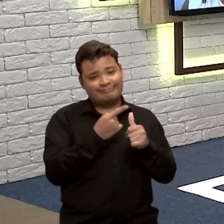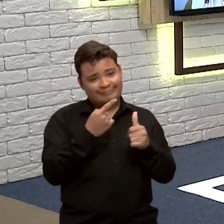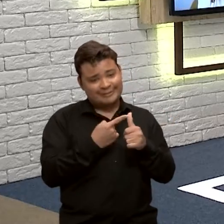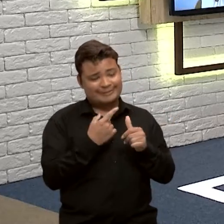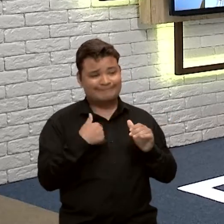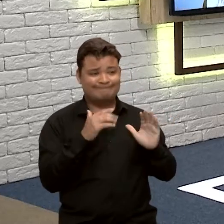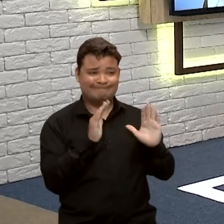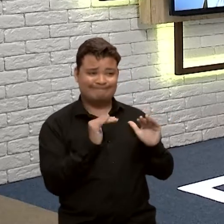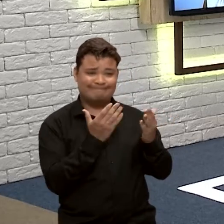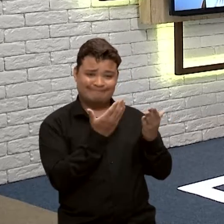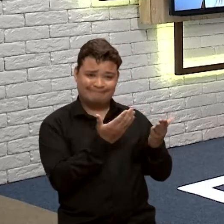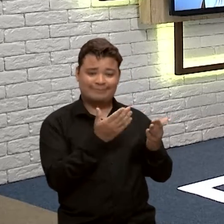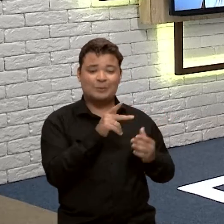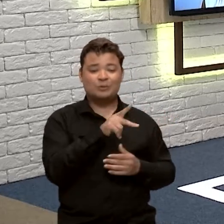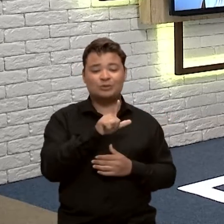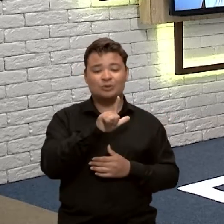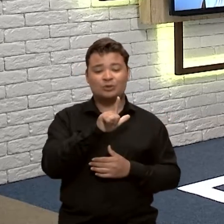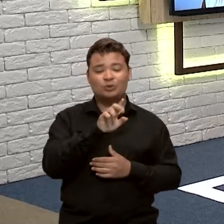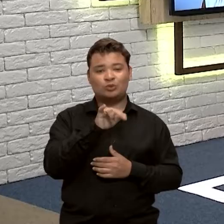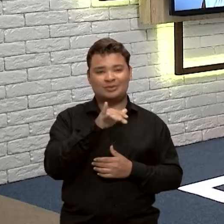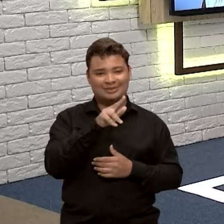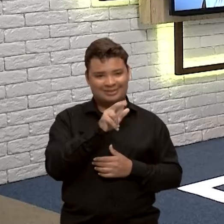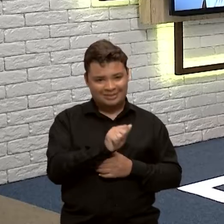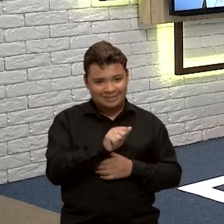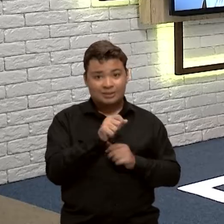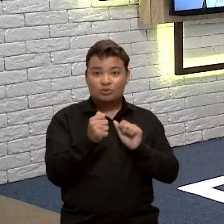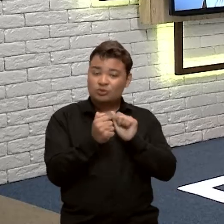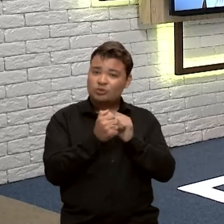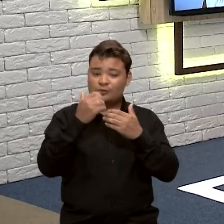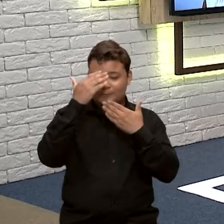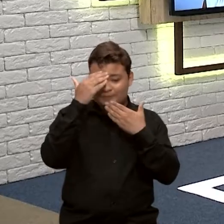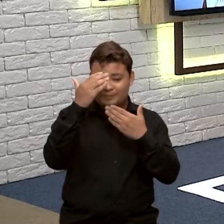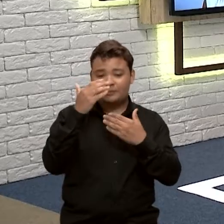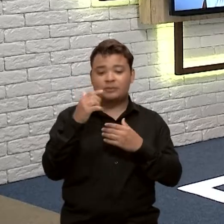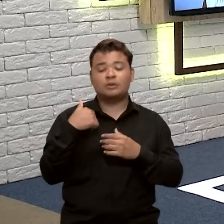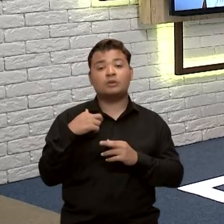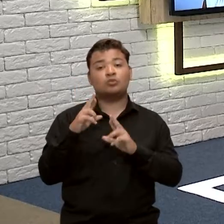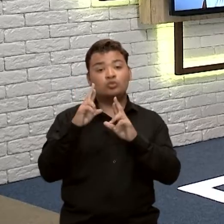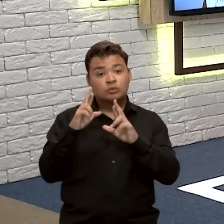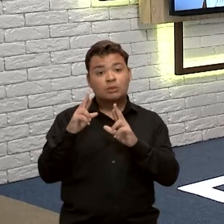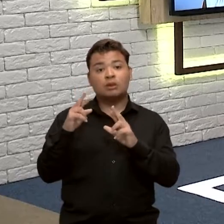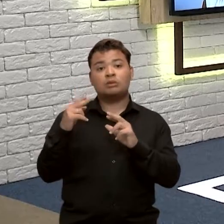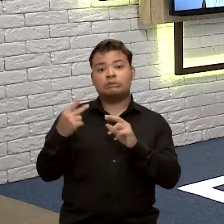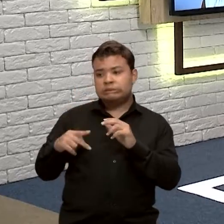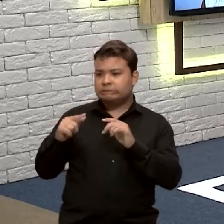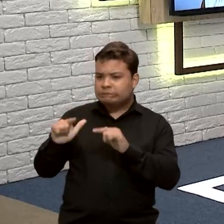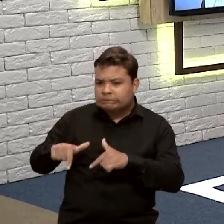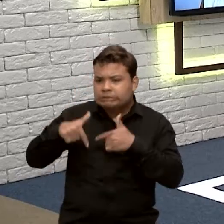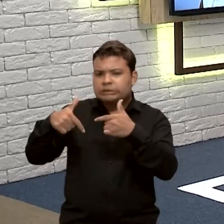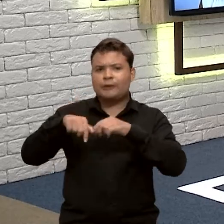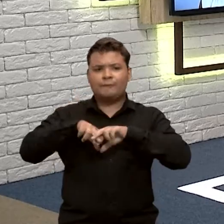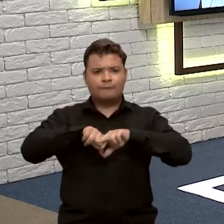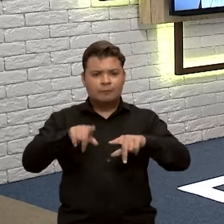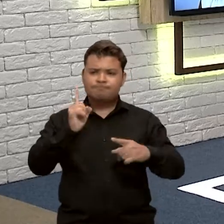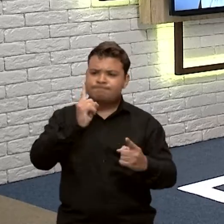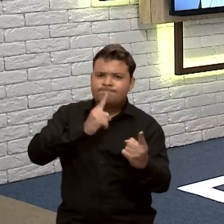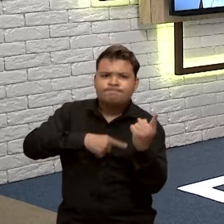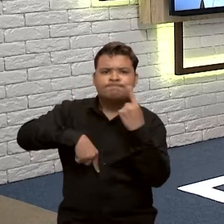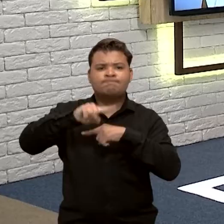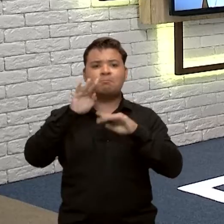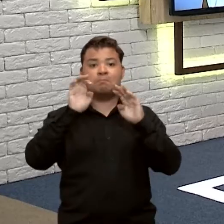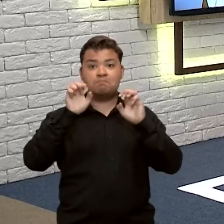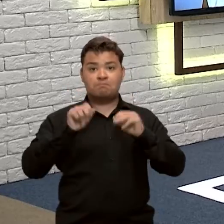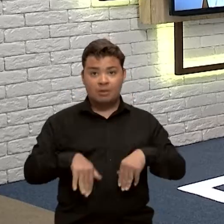da Luciana, professora. Muito obrigada pela sua presença. Espero que as ações sejam bem-sucedidas e que a posse